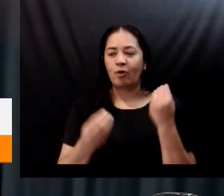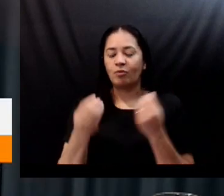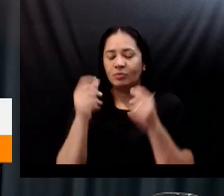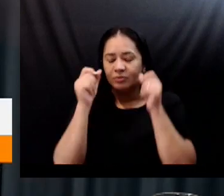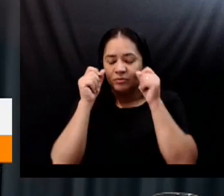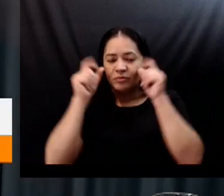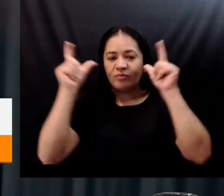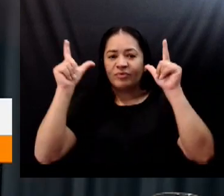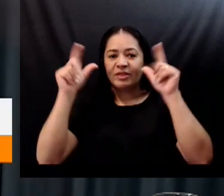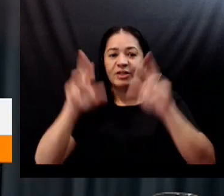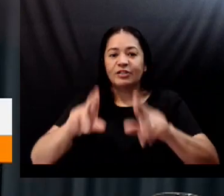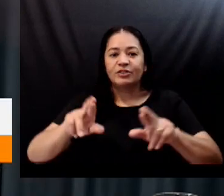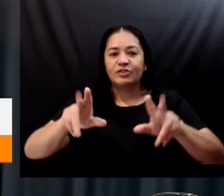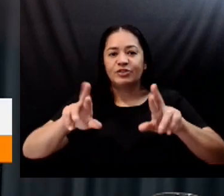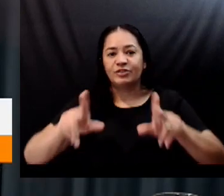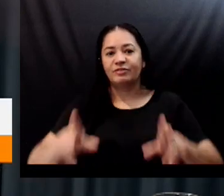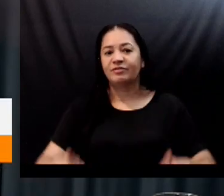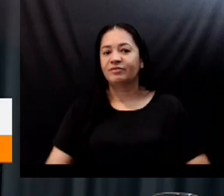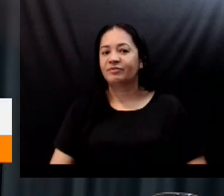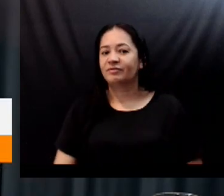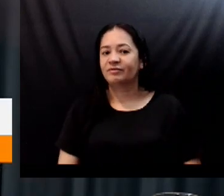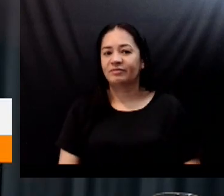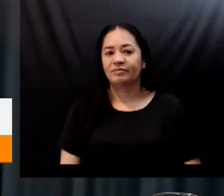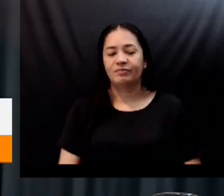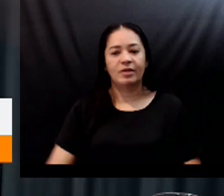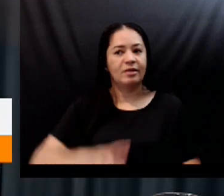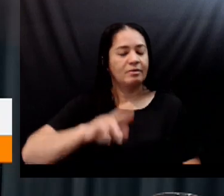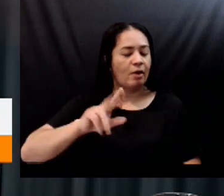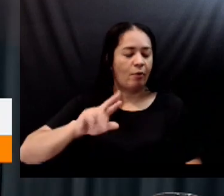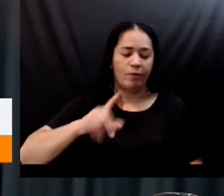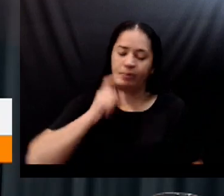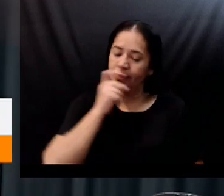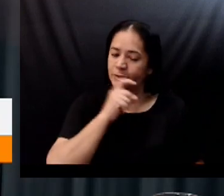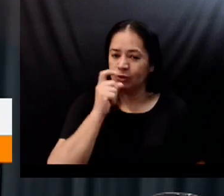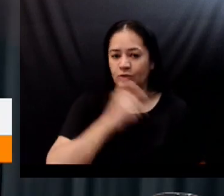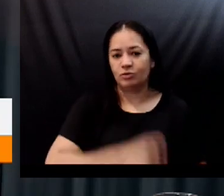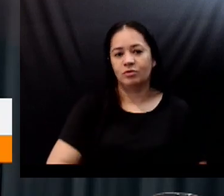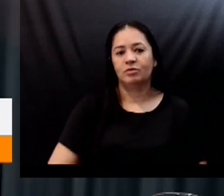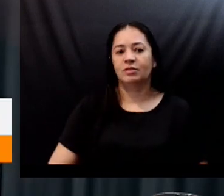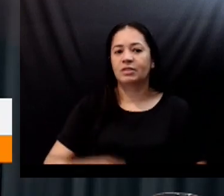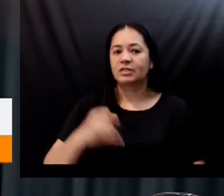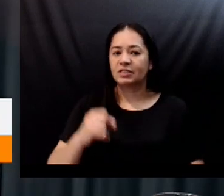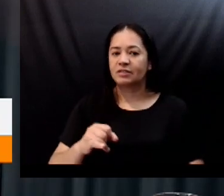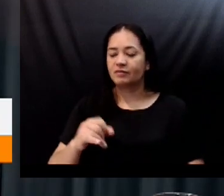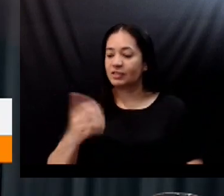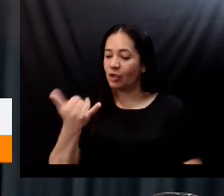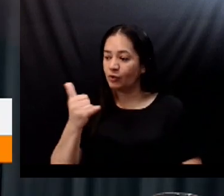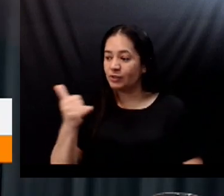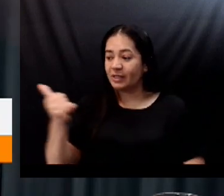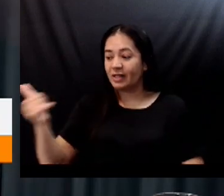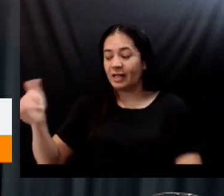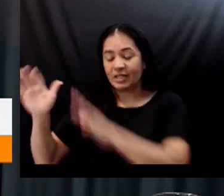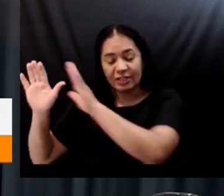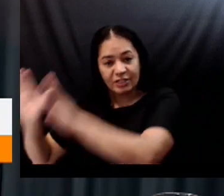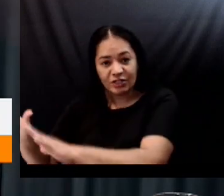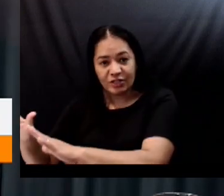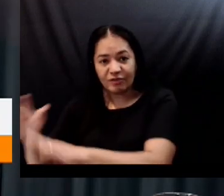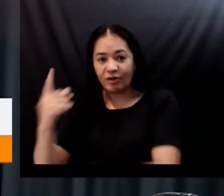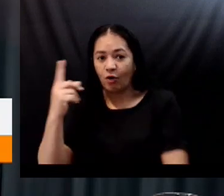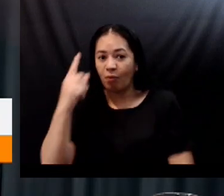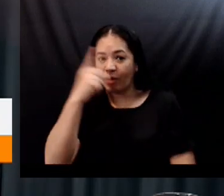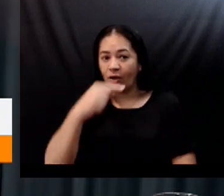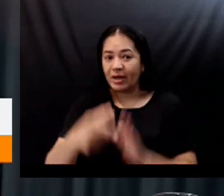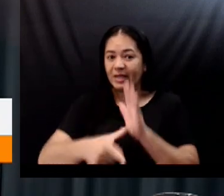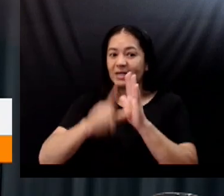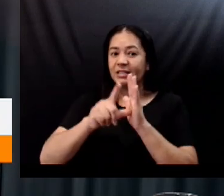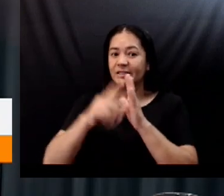diferente, Rúbia. E não é exagero. Se você não levar o celular para sua cama hoje e ficar 1 hora antes de dormir sem